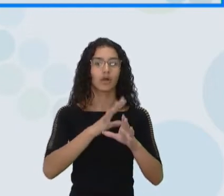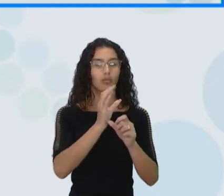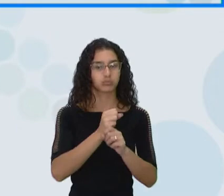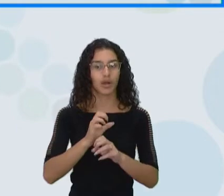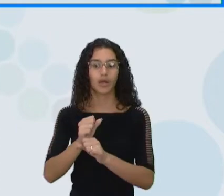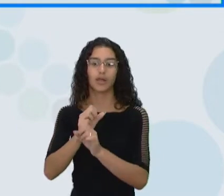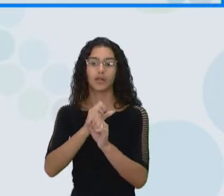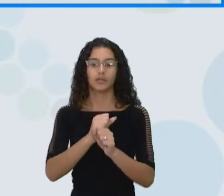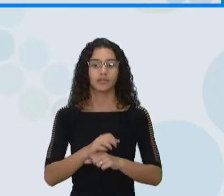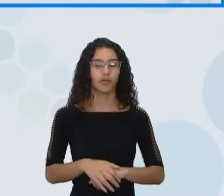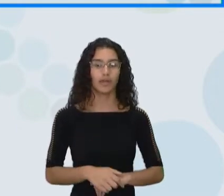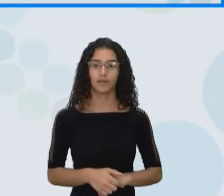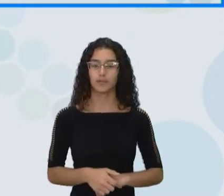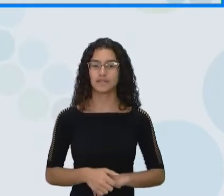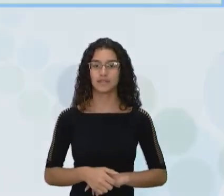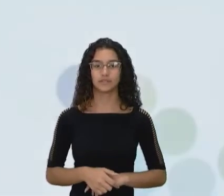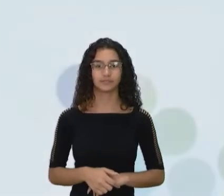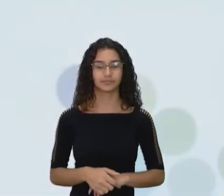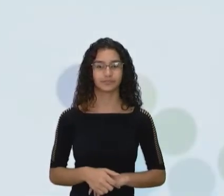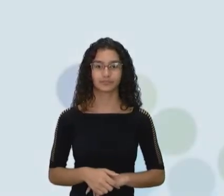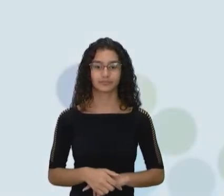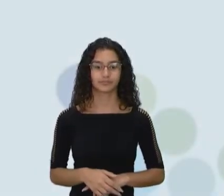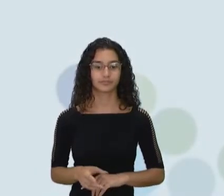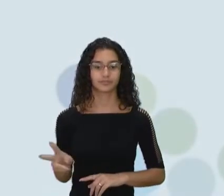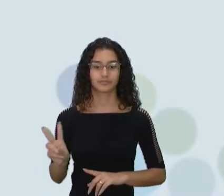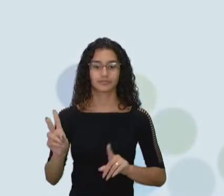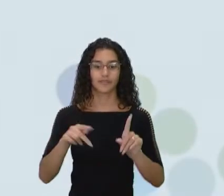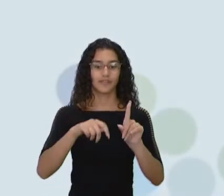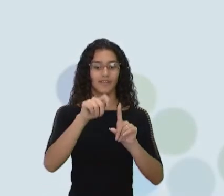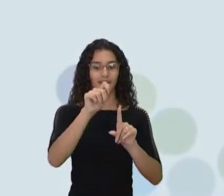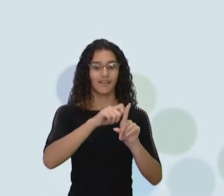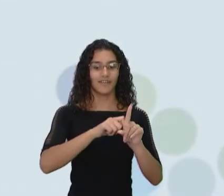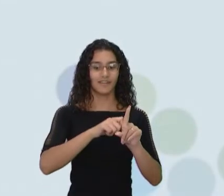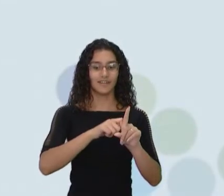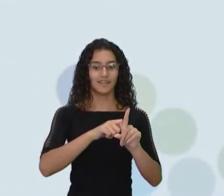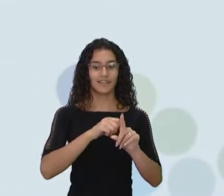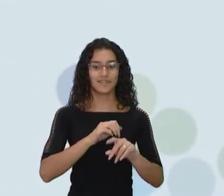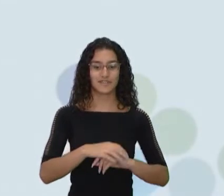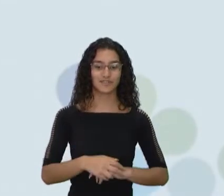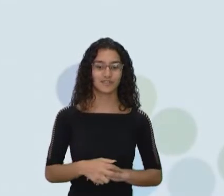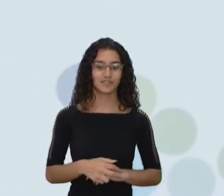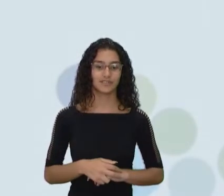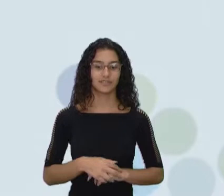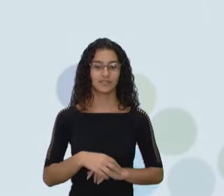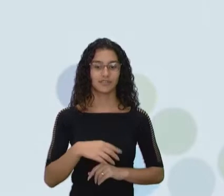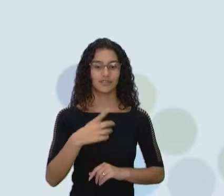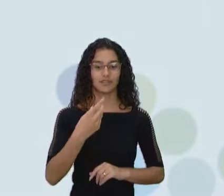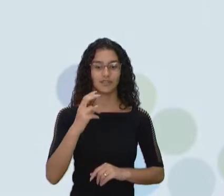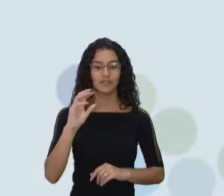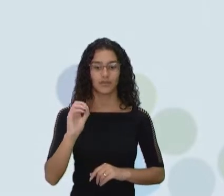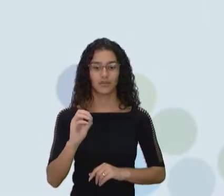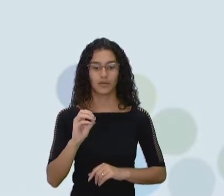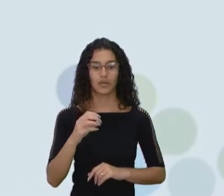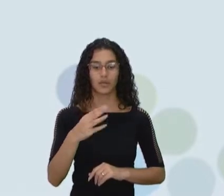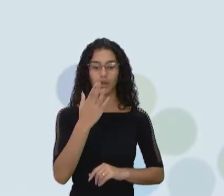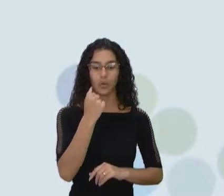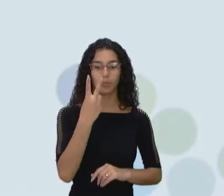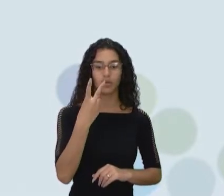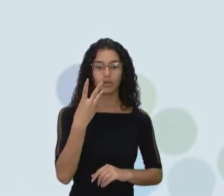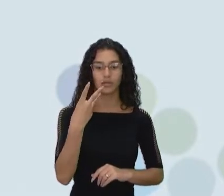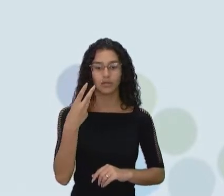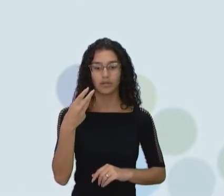de quanto eu vou gastar. Aí, valor por mês, então, fralda, R$ 161,85, roupa, R$ 150, alimentação,